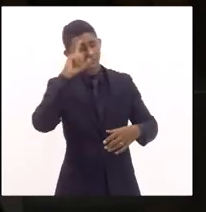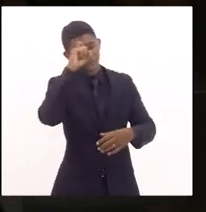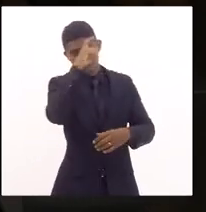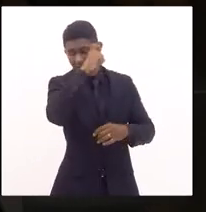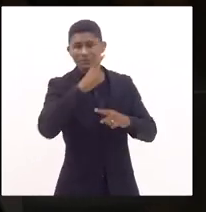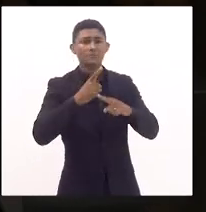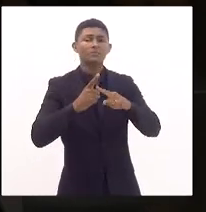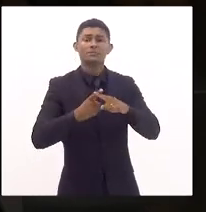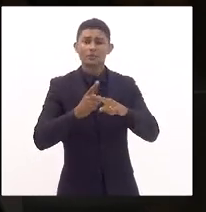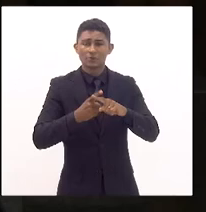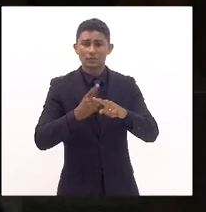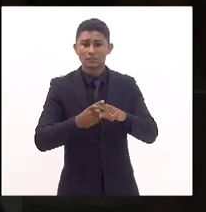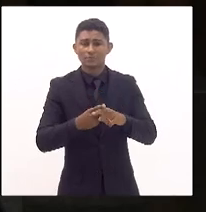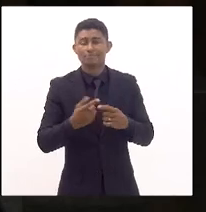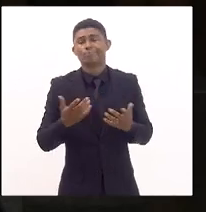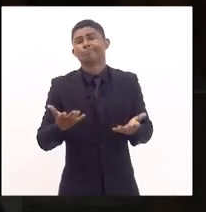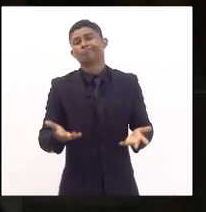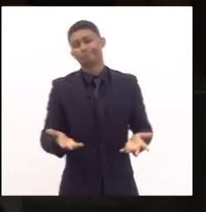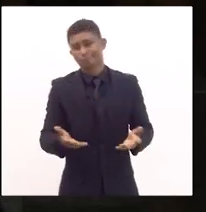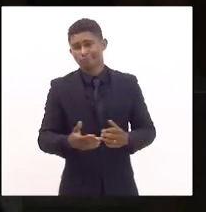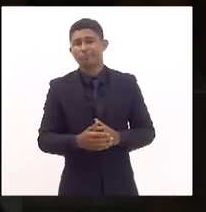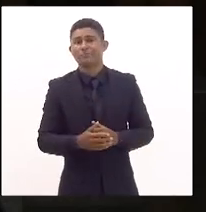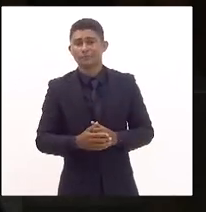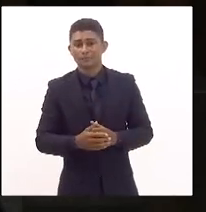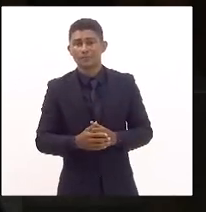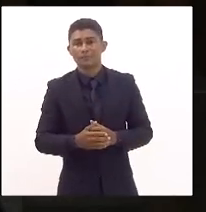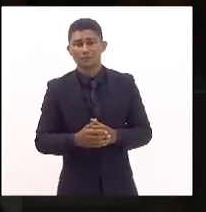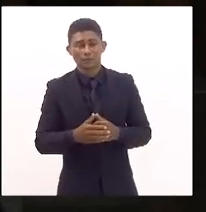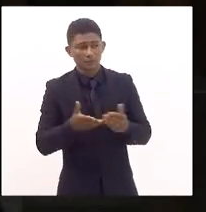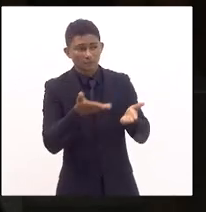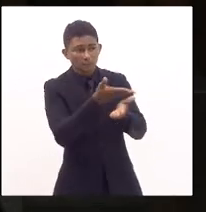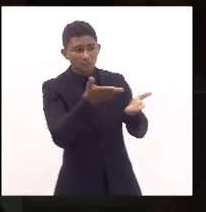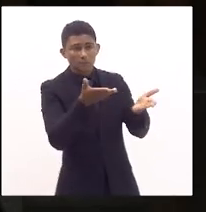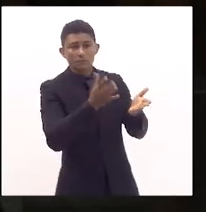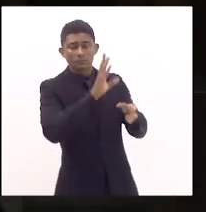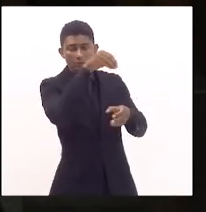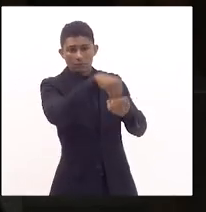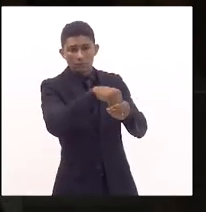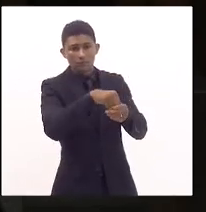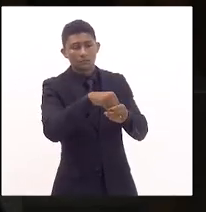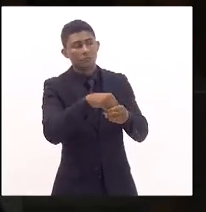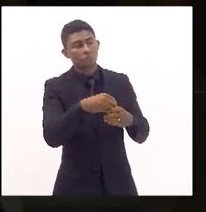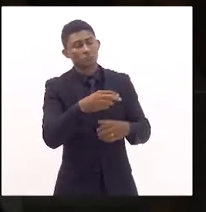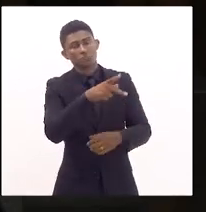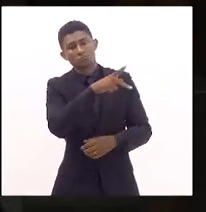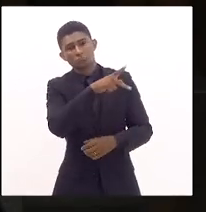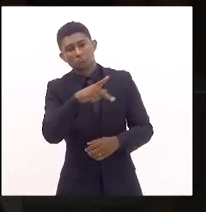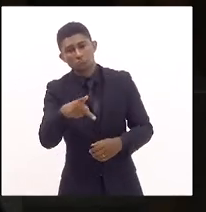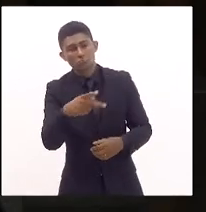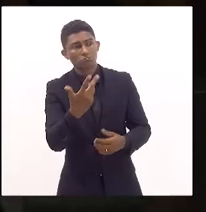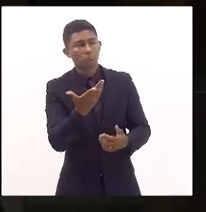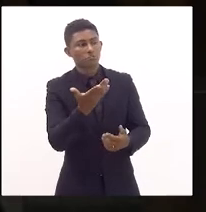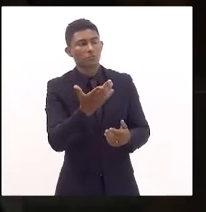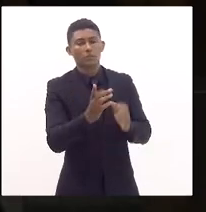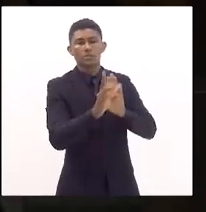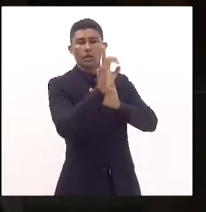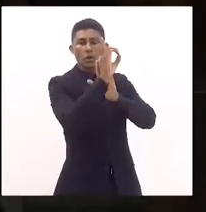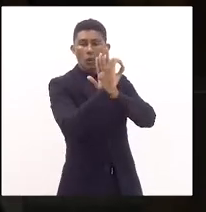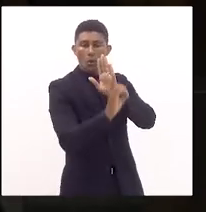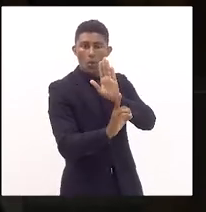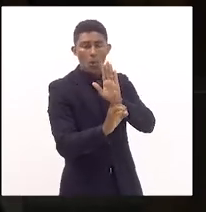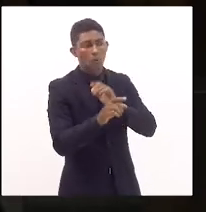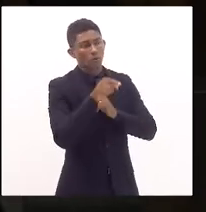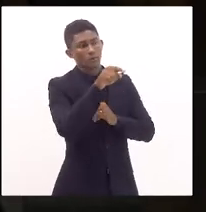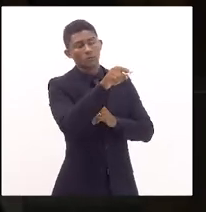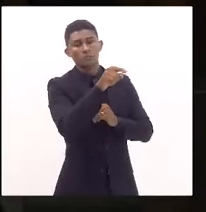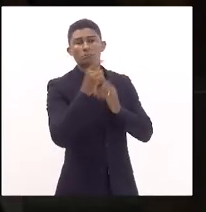visto que não difere os presidentes e diretores que se sucedem no Teatro Municipal